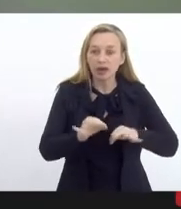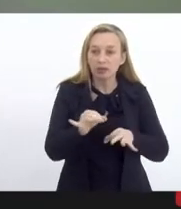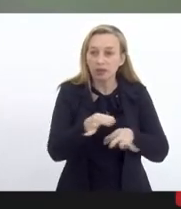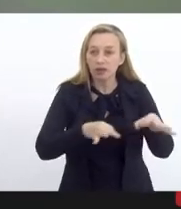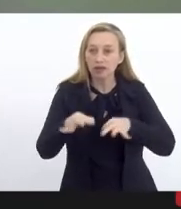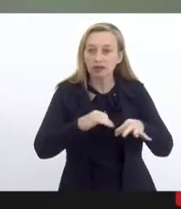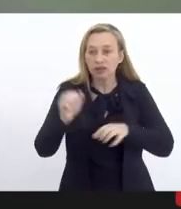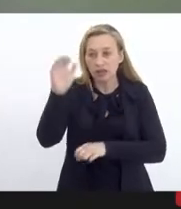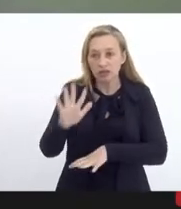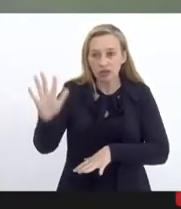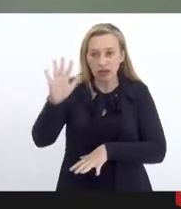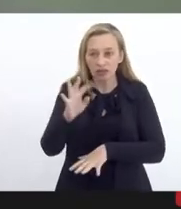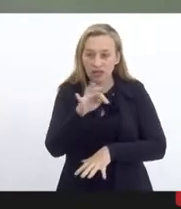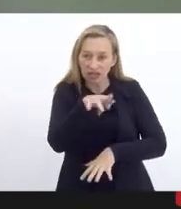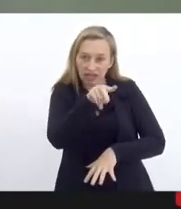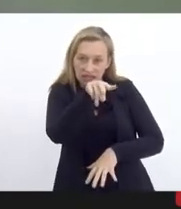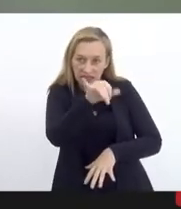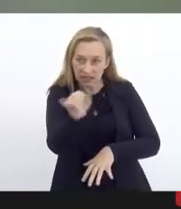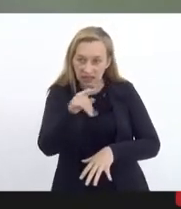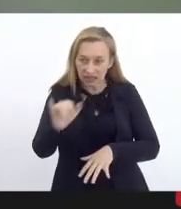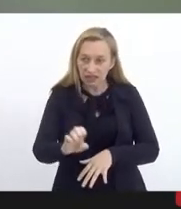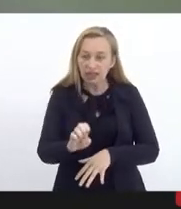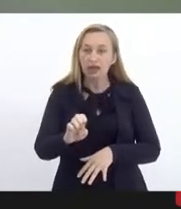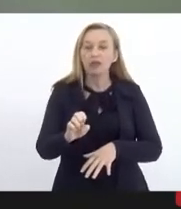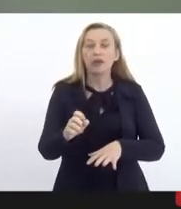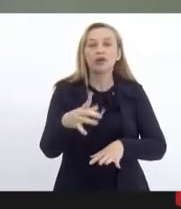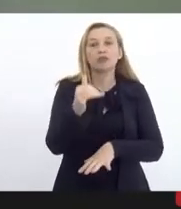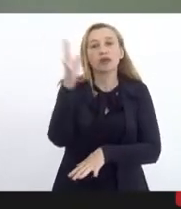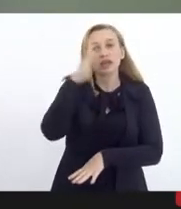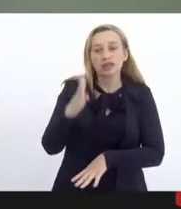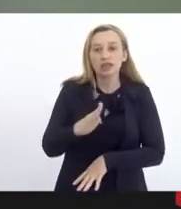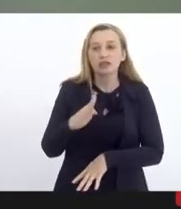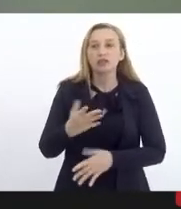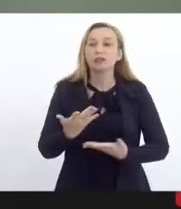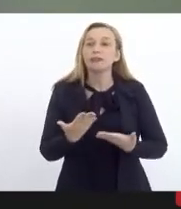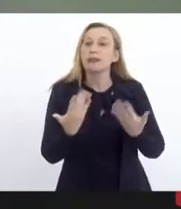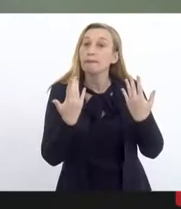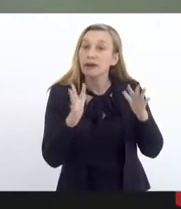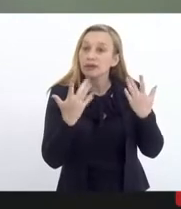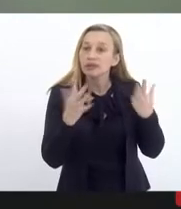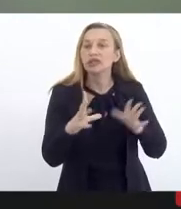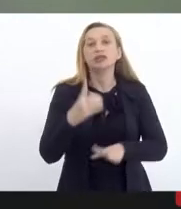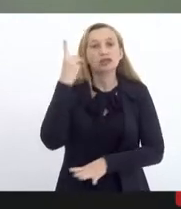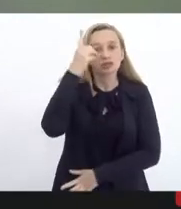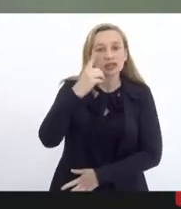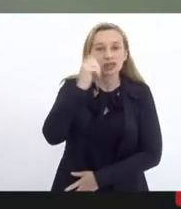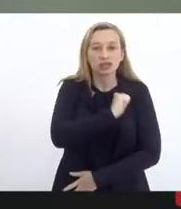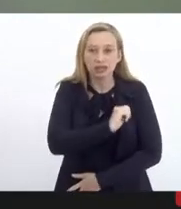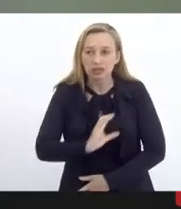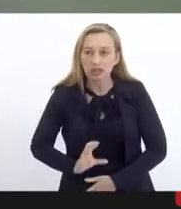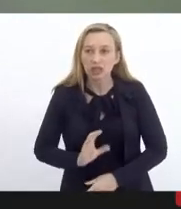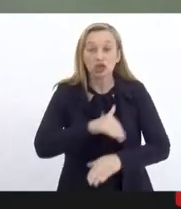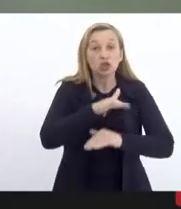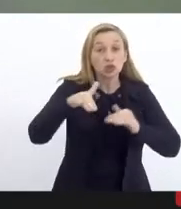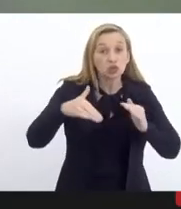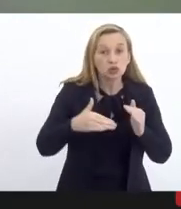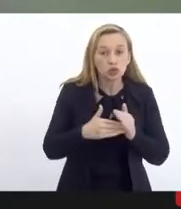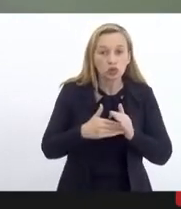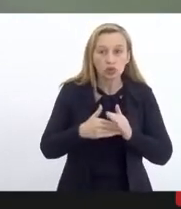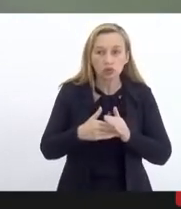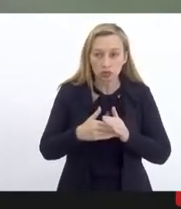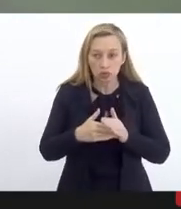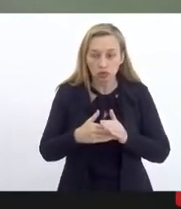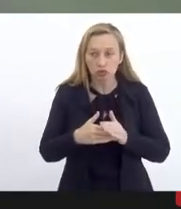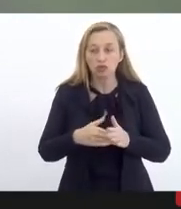de Fertilizantes para o Brasil. Me permita cumprimentar o deputado André Siciliano e todas as